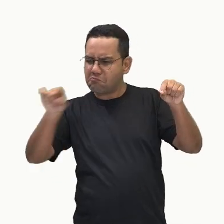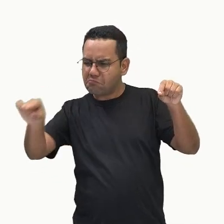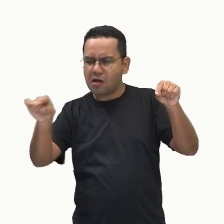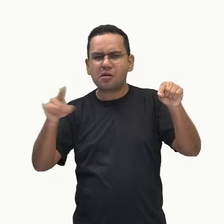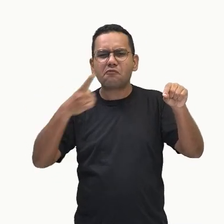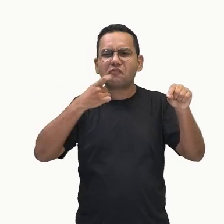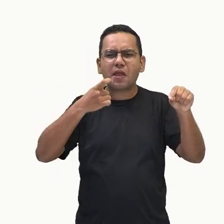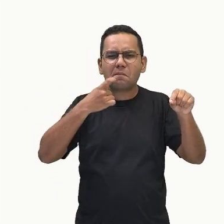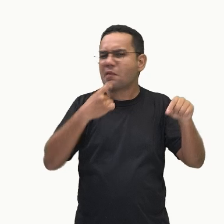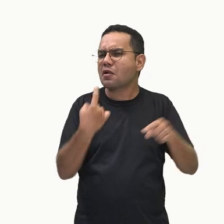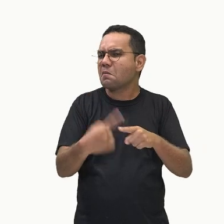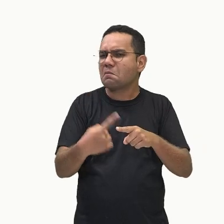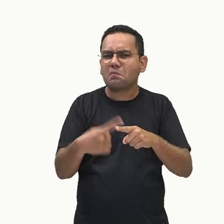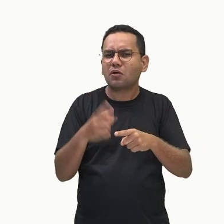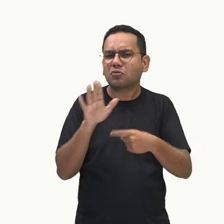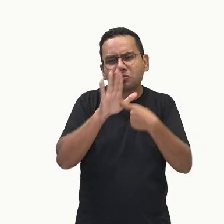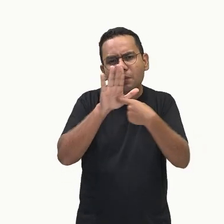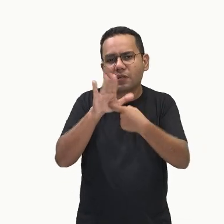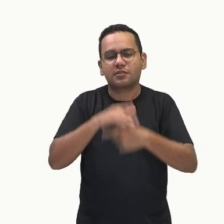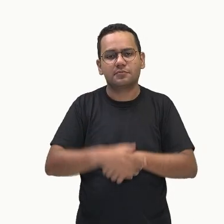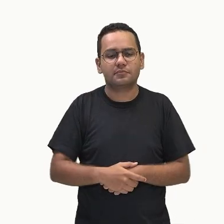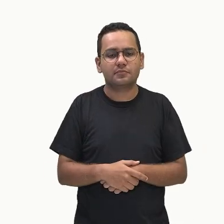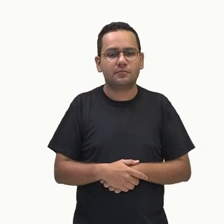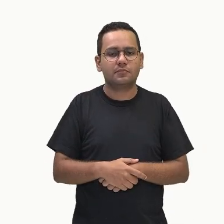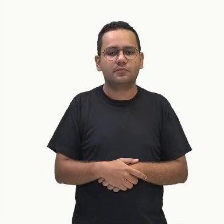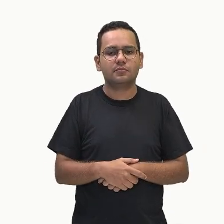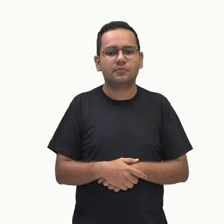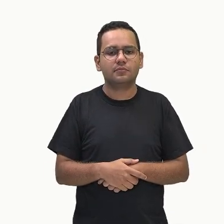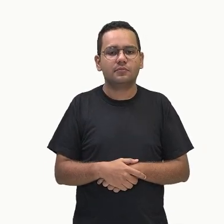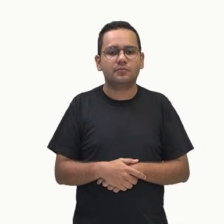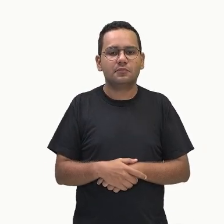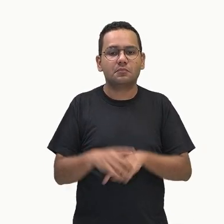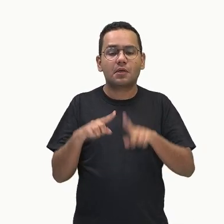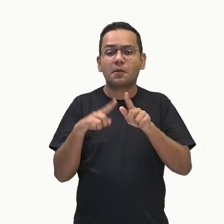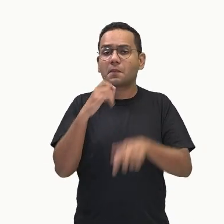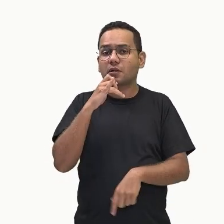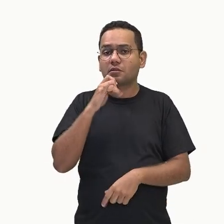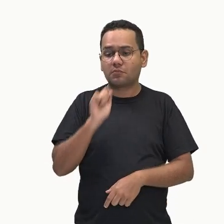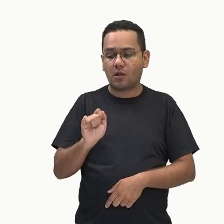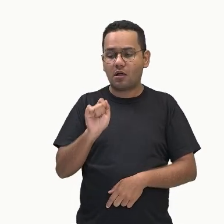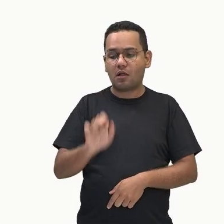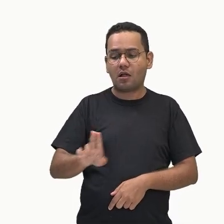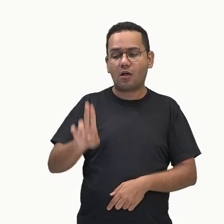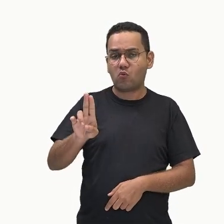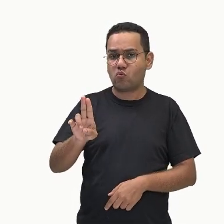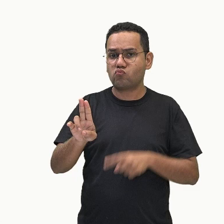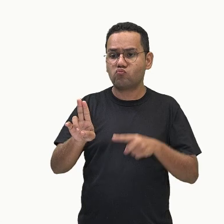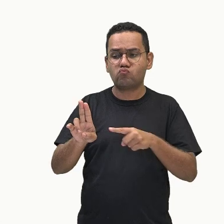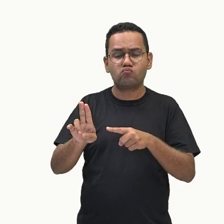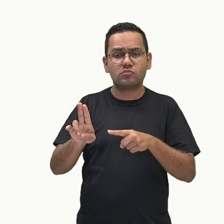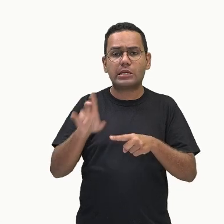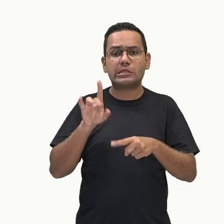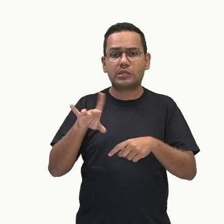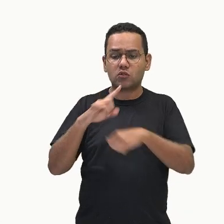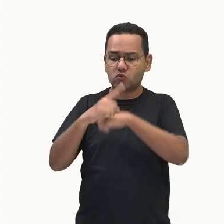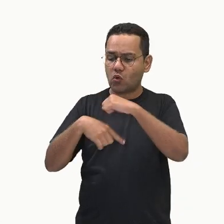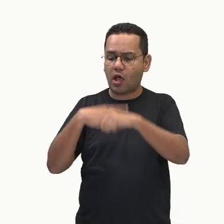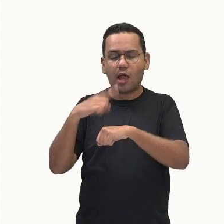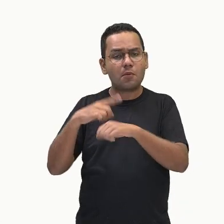você que os elementos serão, por exemplo, o elemento ouro, ele vai ser formado somente por átomos de